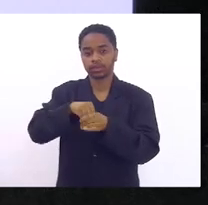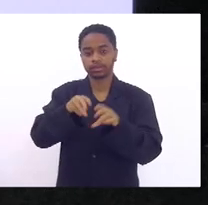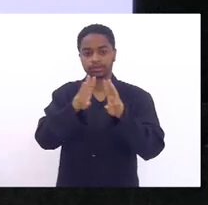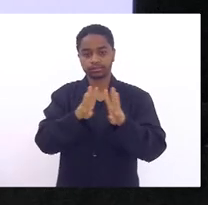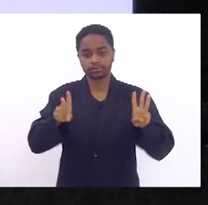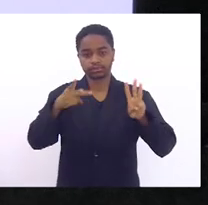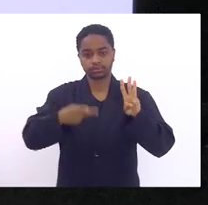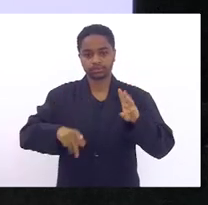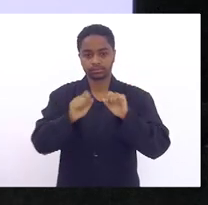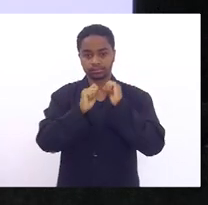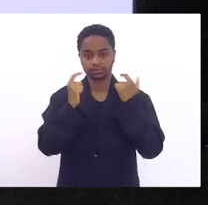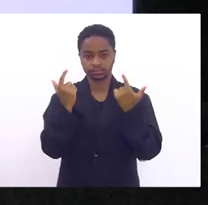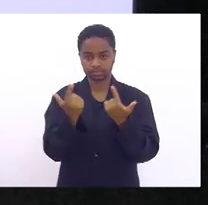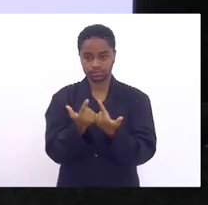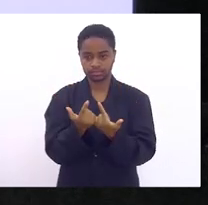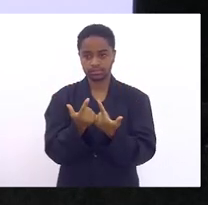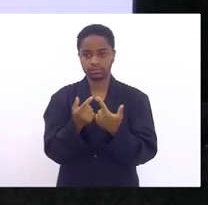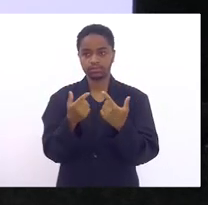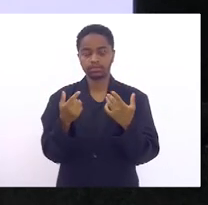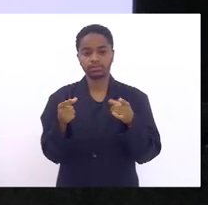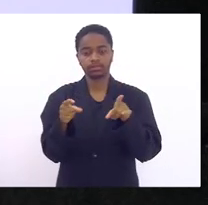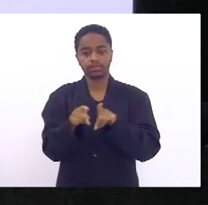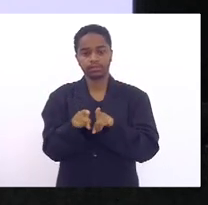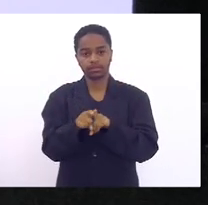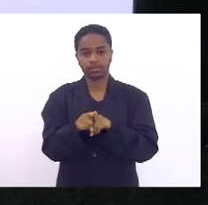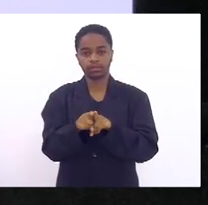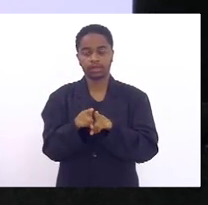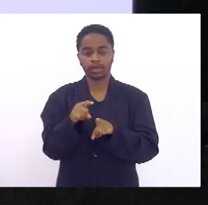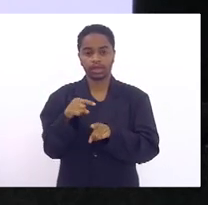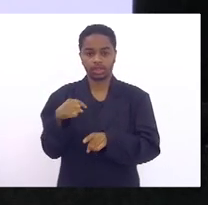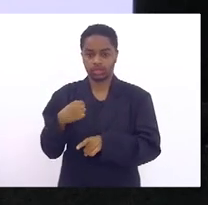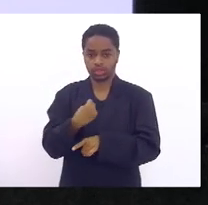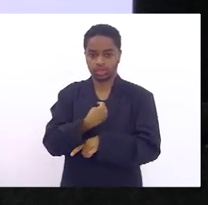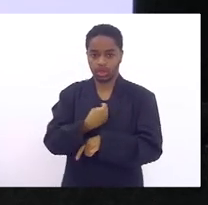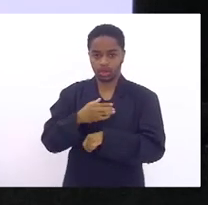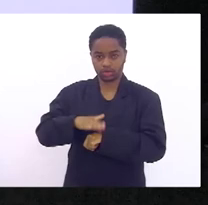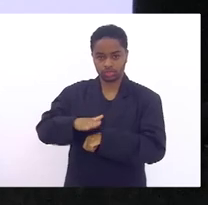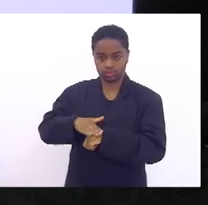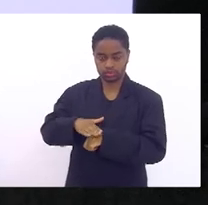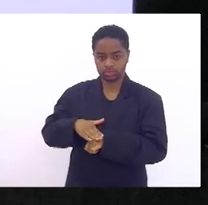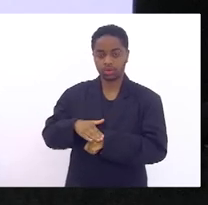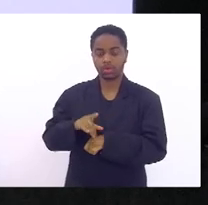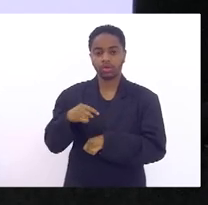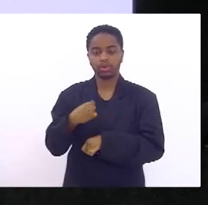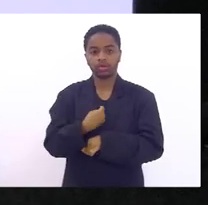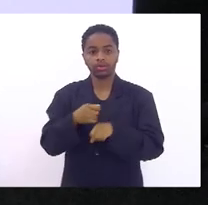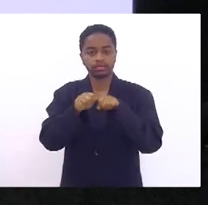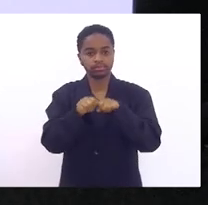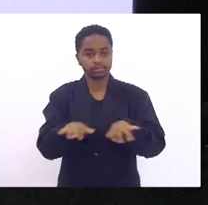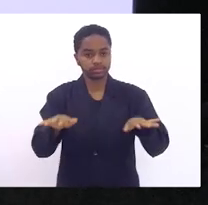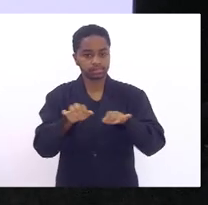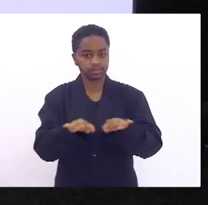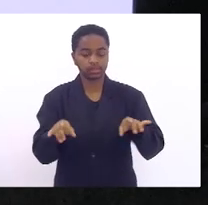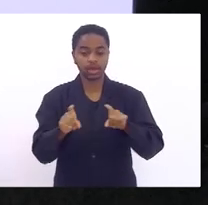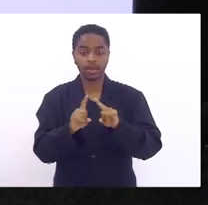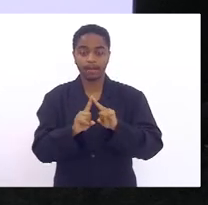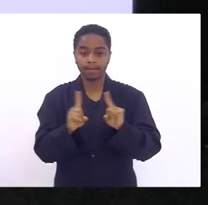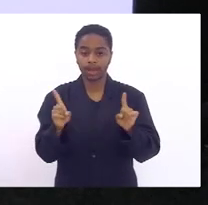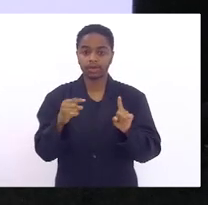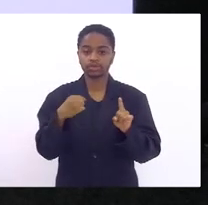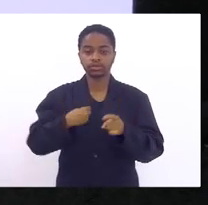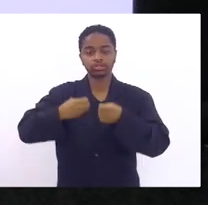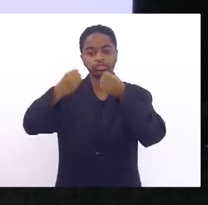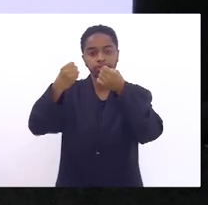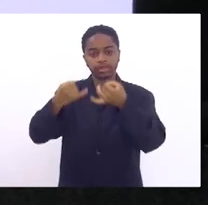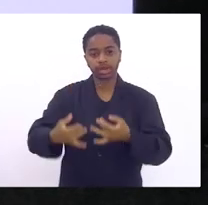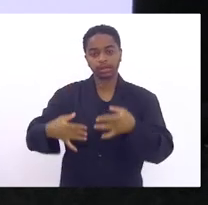Assembleia Legislativa e do nosso mandato também vamos disponibilizar mas essa prestação de contas